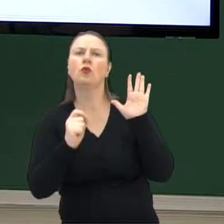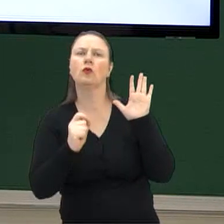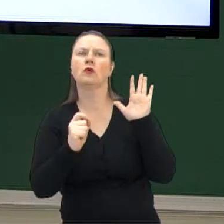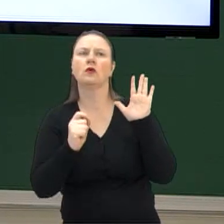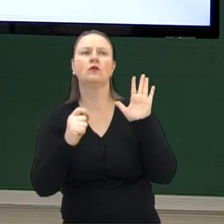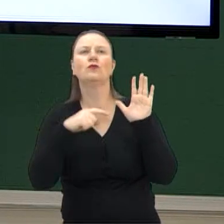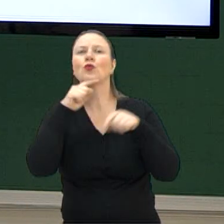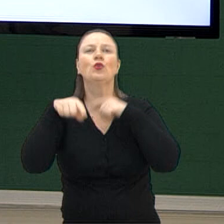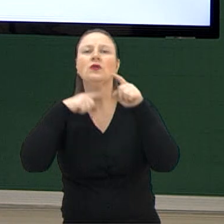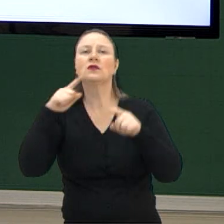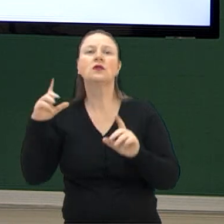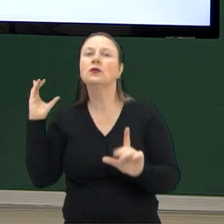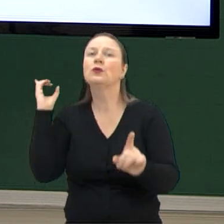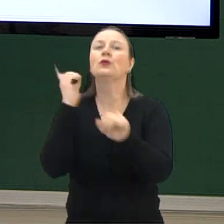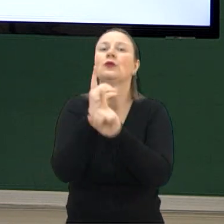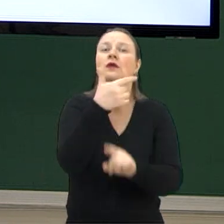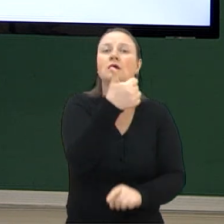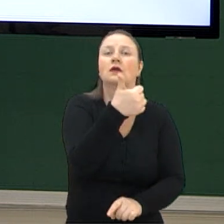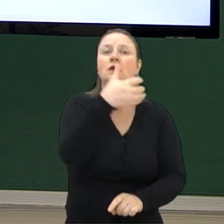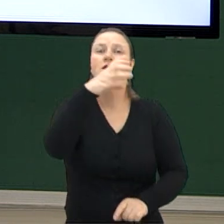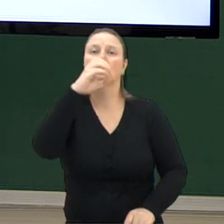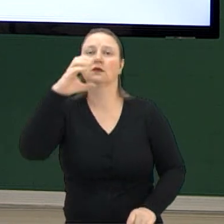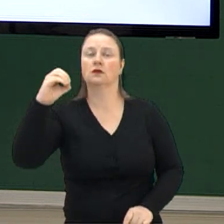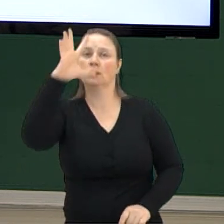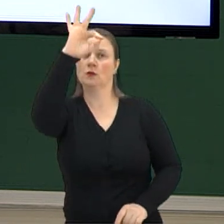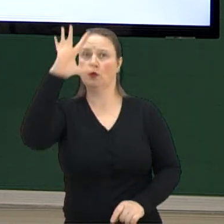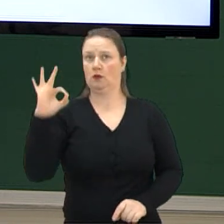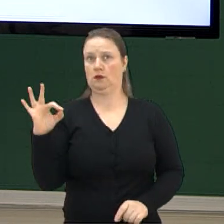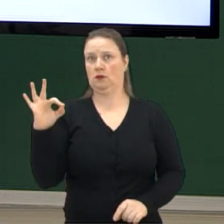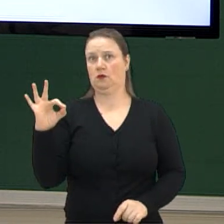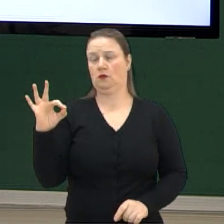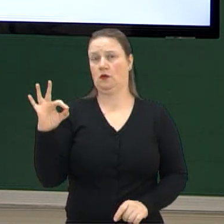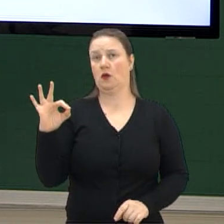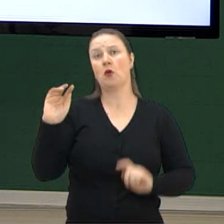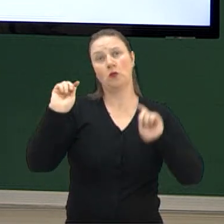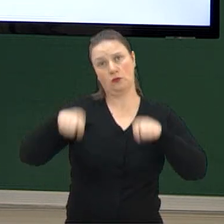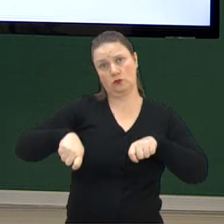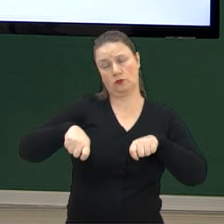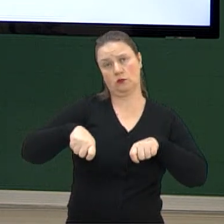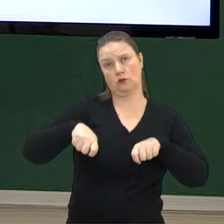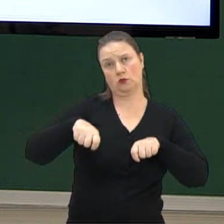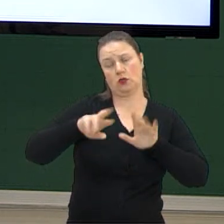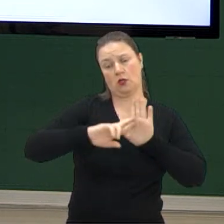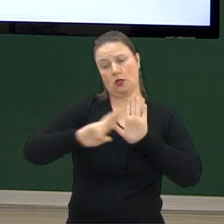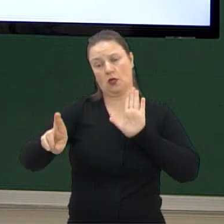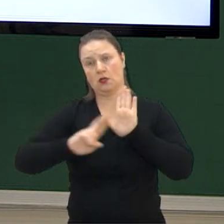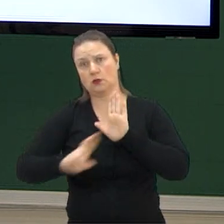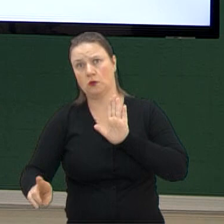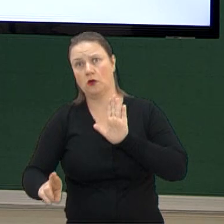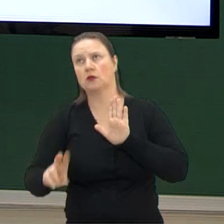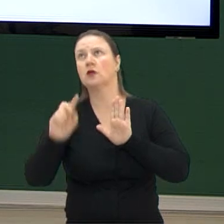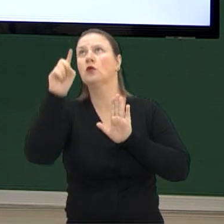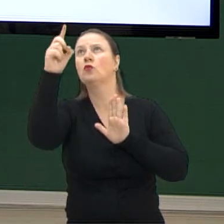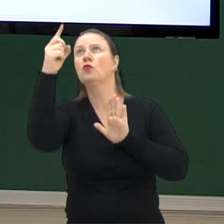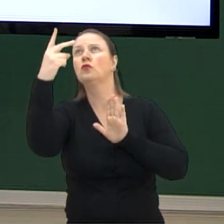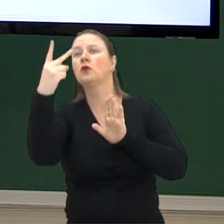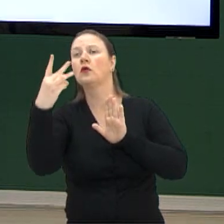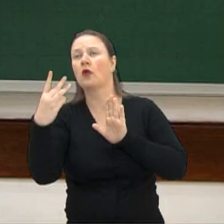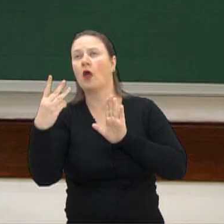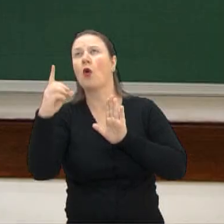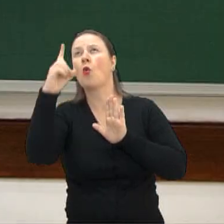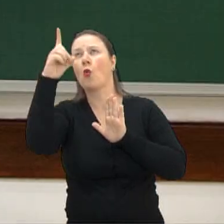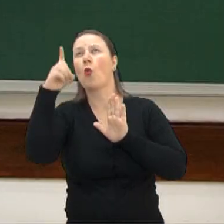chegar a 100%. Por quê? Porque a pessoa poderia responder mais de uma coisa, certo? Por isso que não chega nesse